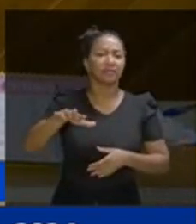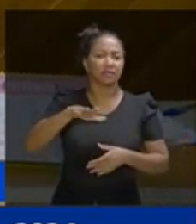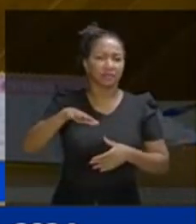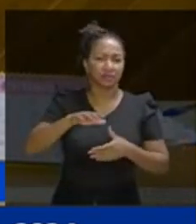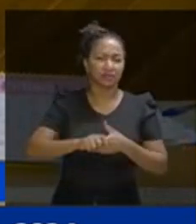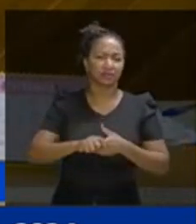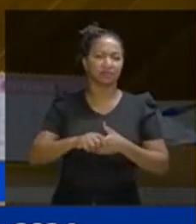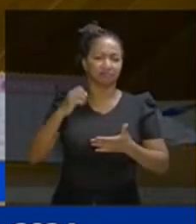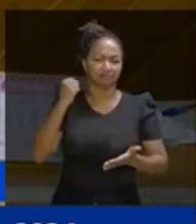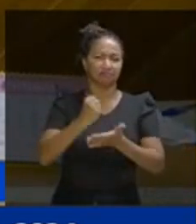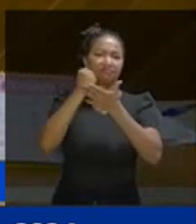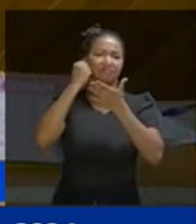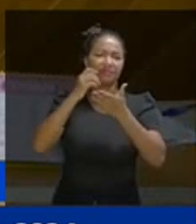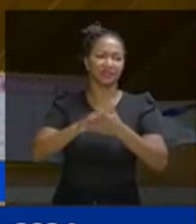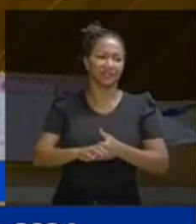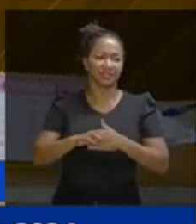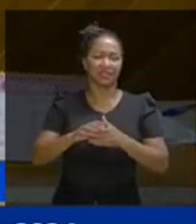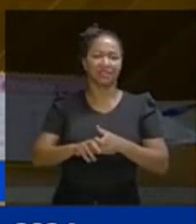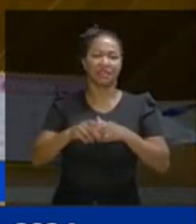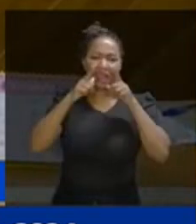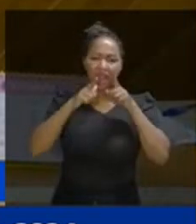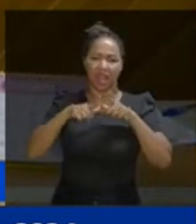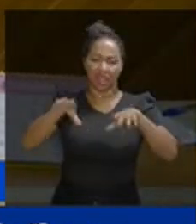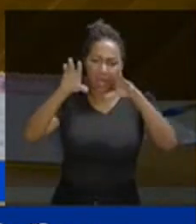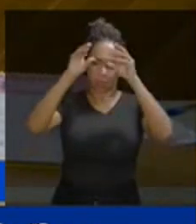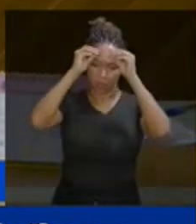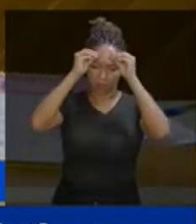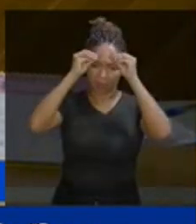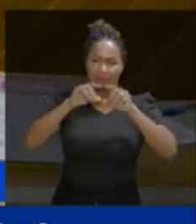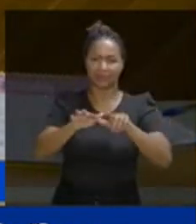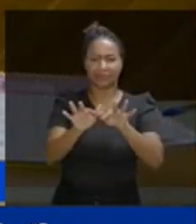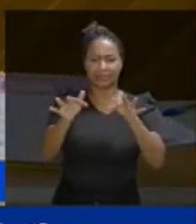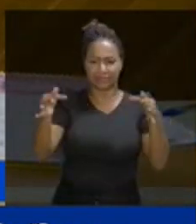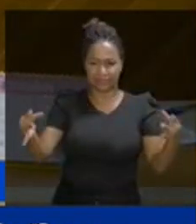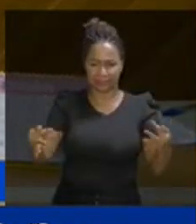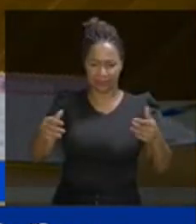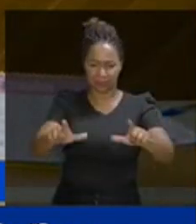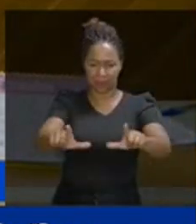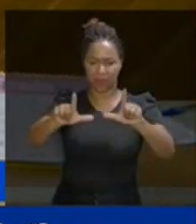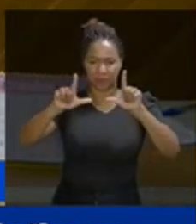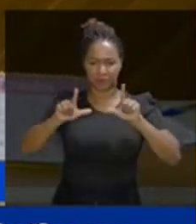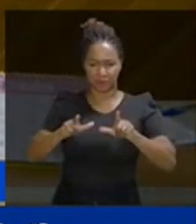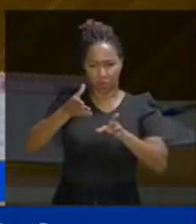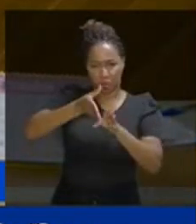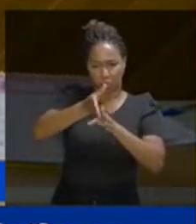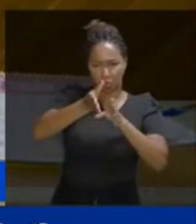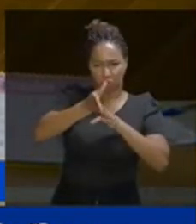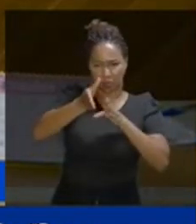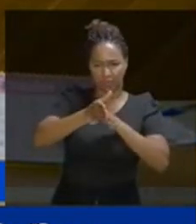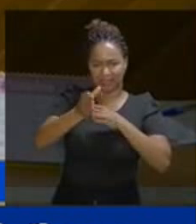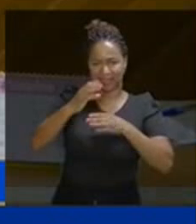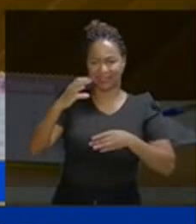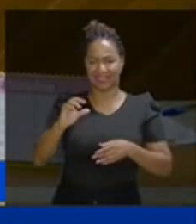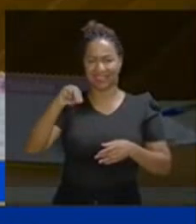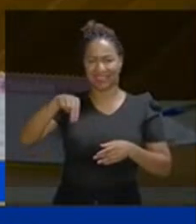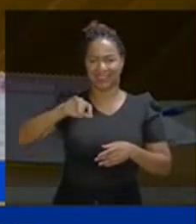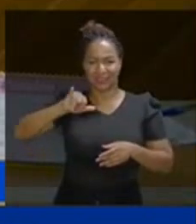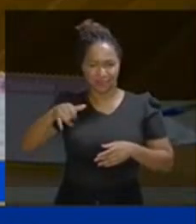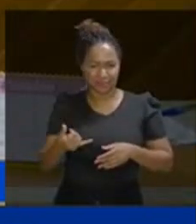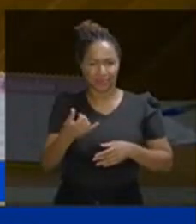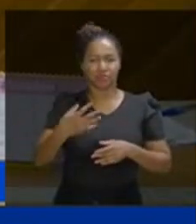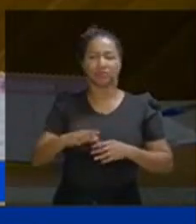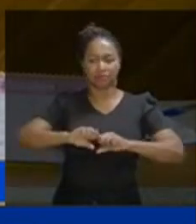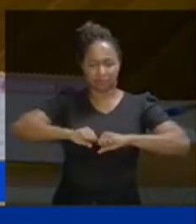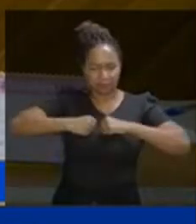agraciados no selo Linguagem Simples 2024, uma certificação concedida pelo Conselho Nacional de Justiça, que reconhece